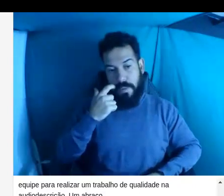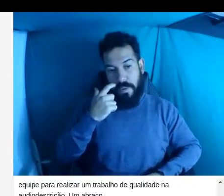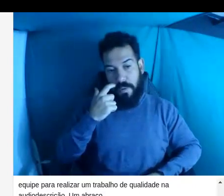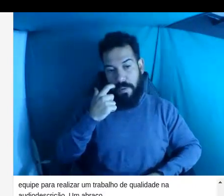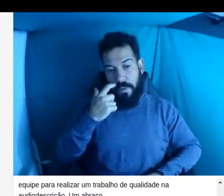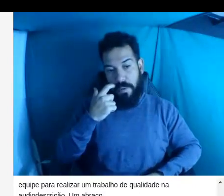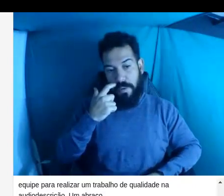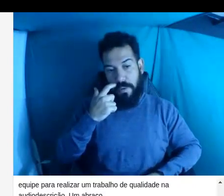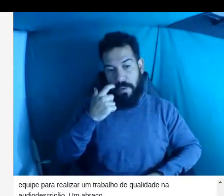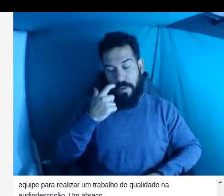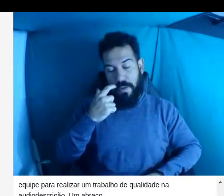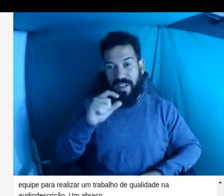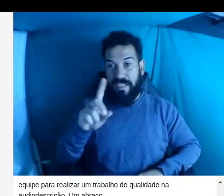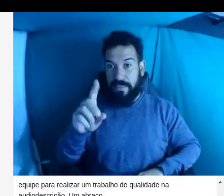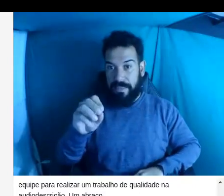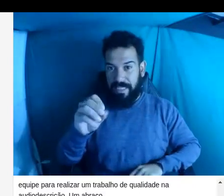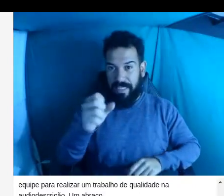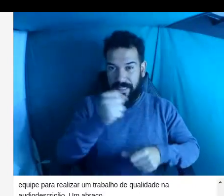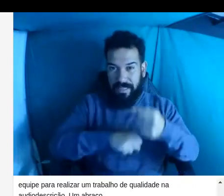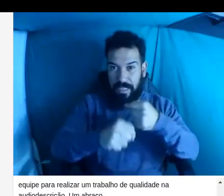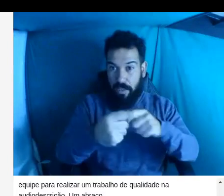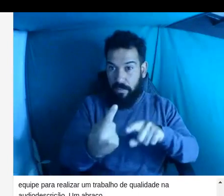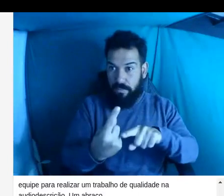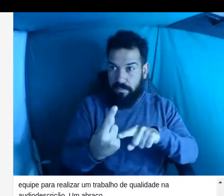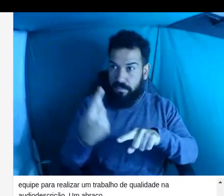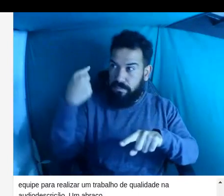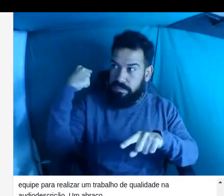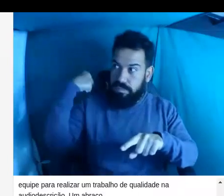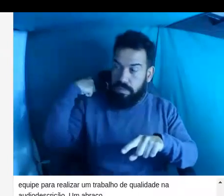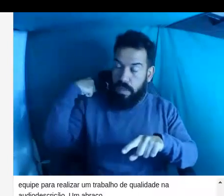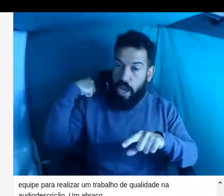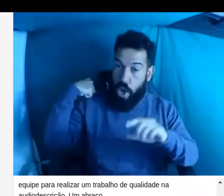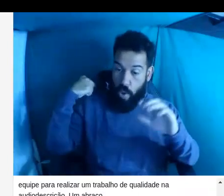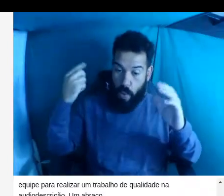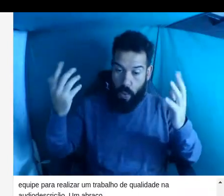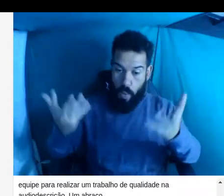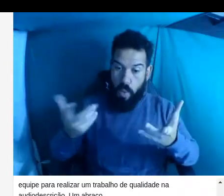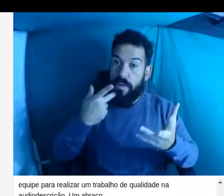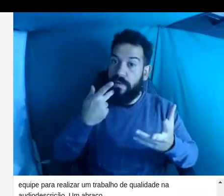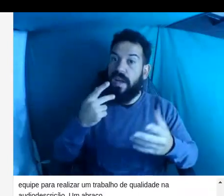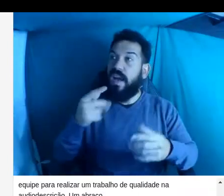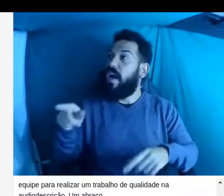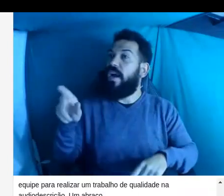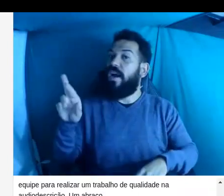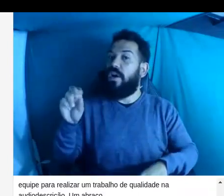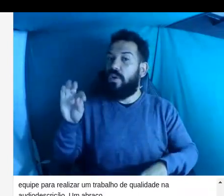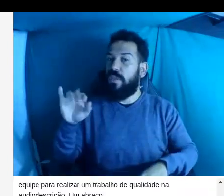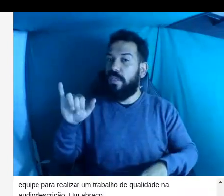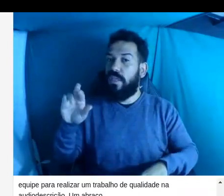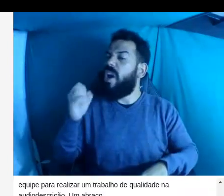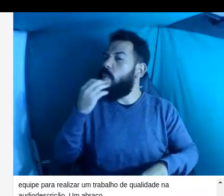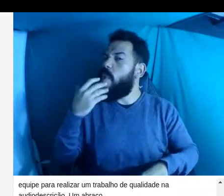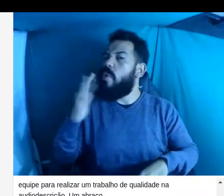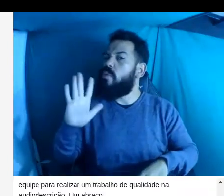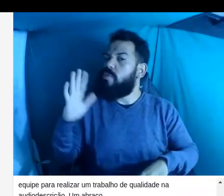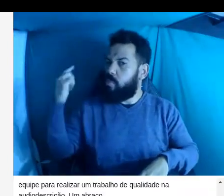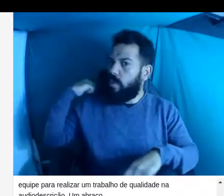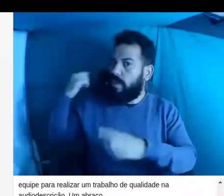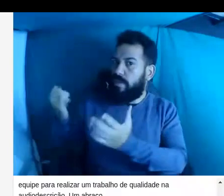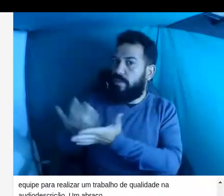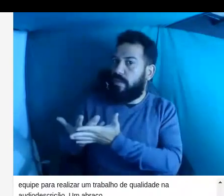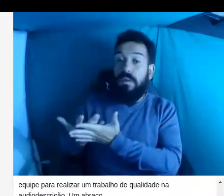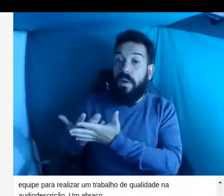há 10 anos atrás dizer se um roteiro está bom ou não. É reivindicar